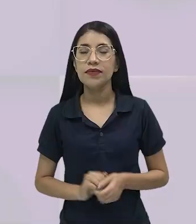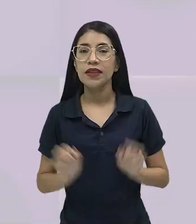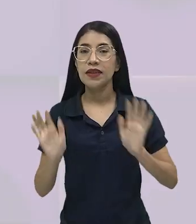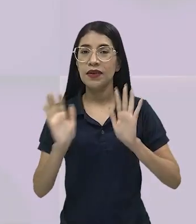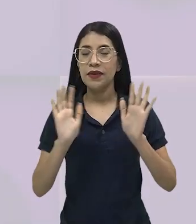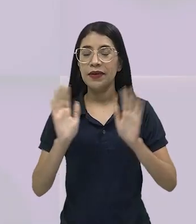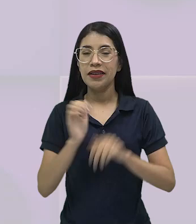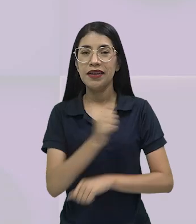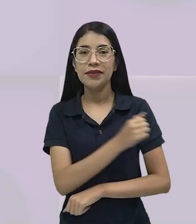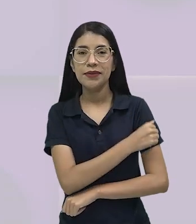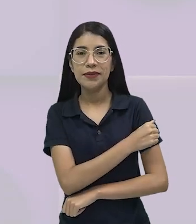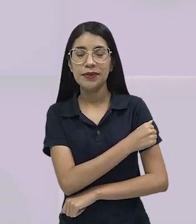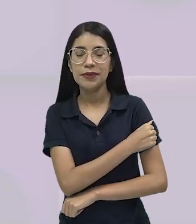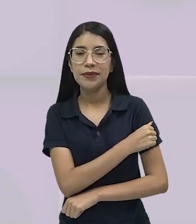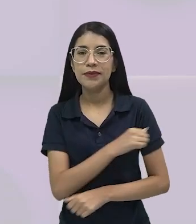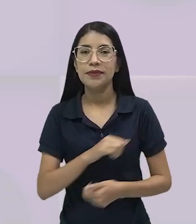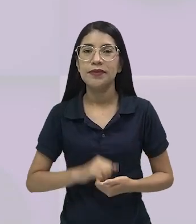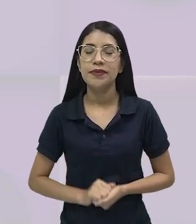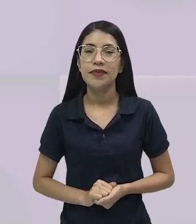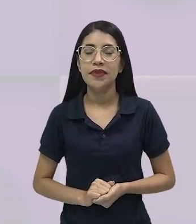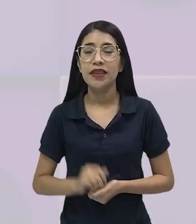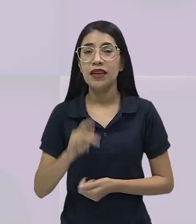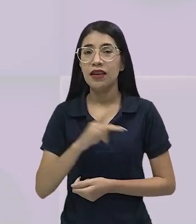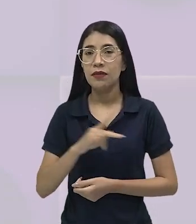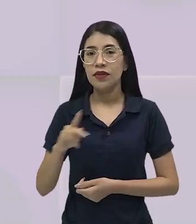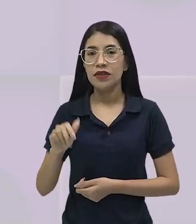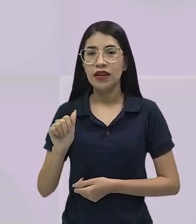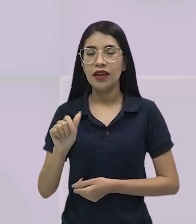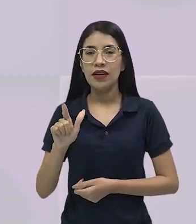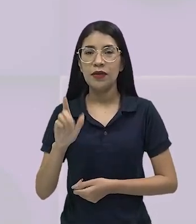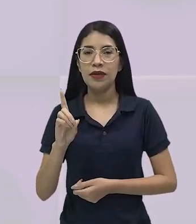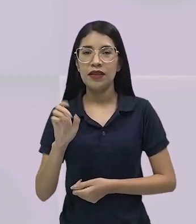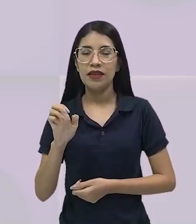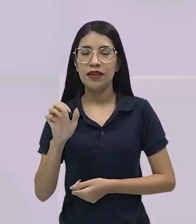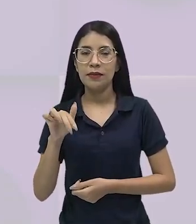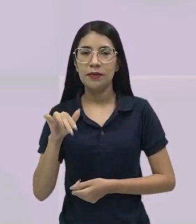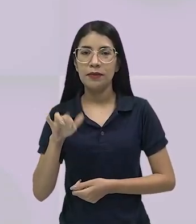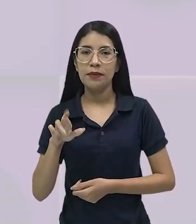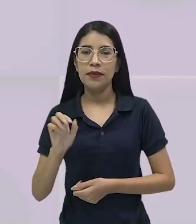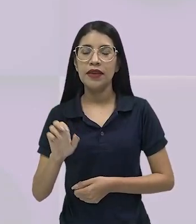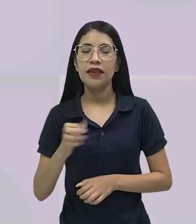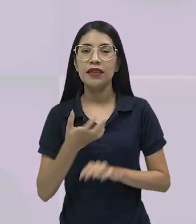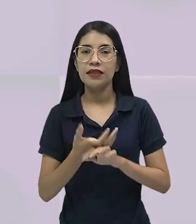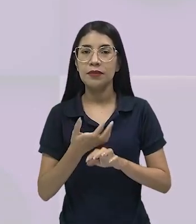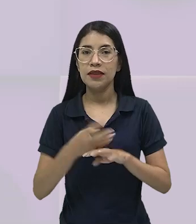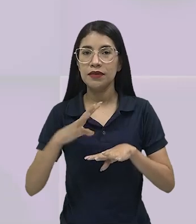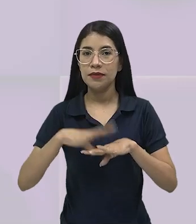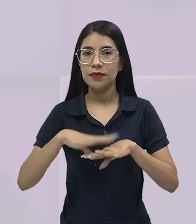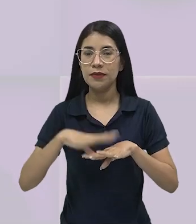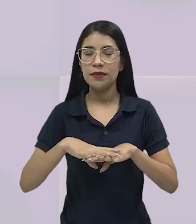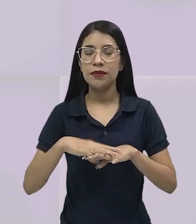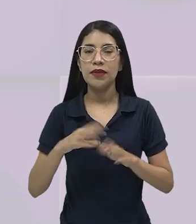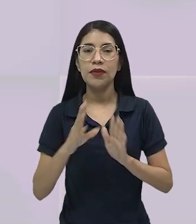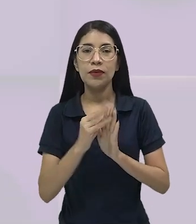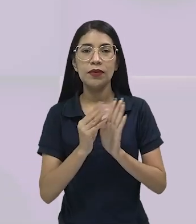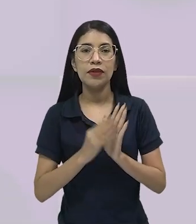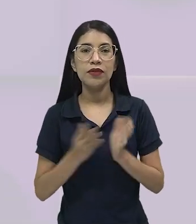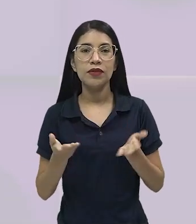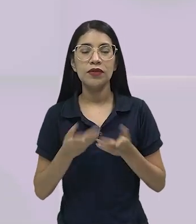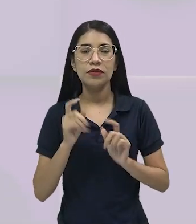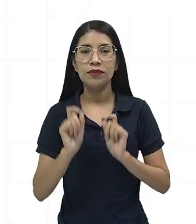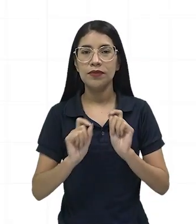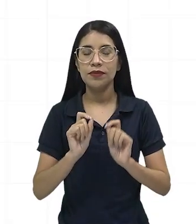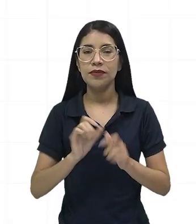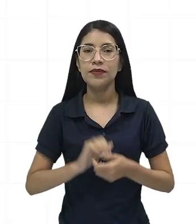Olá, meu povo do oitavo aninho. Eu sou o professor Aldemir Malveira, de Matemática, e temos o seguinte,